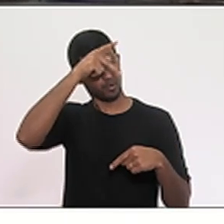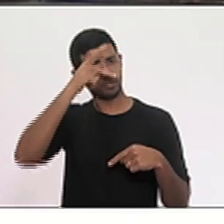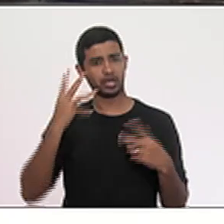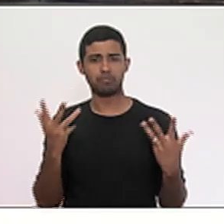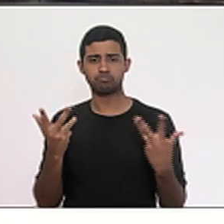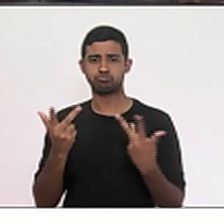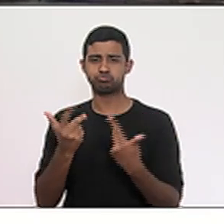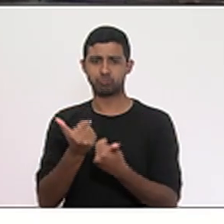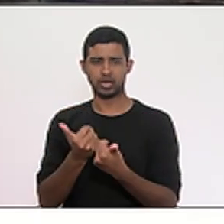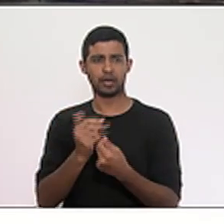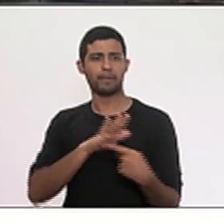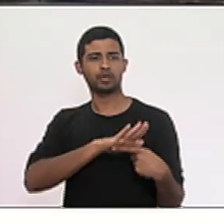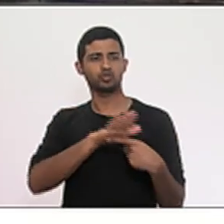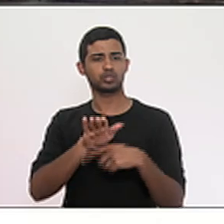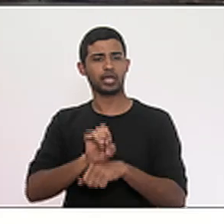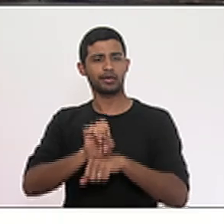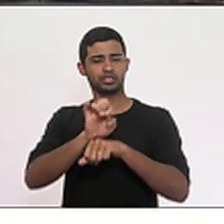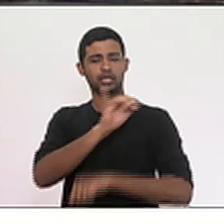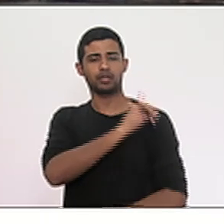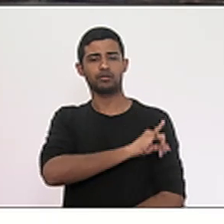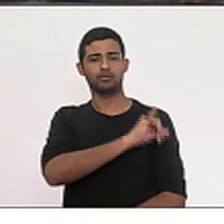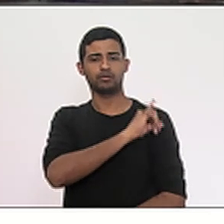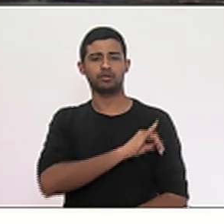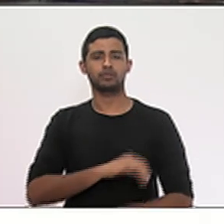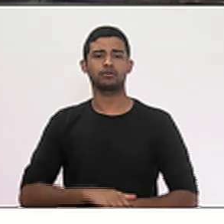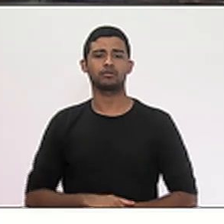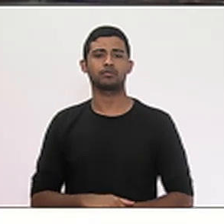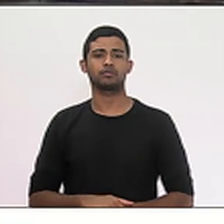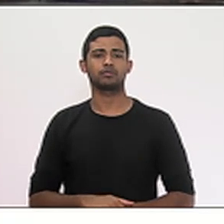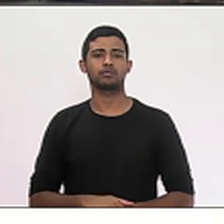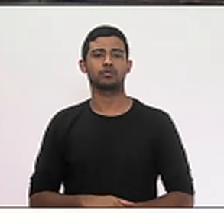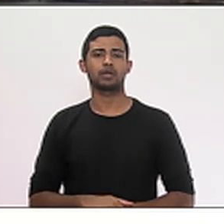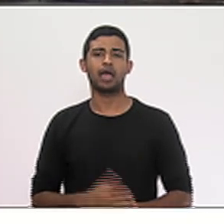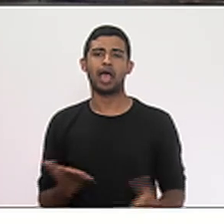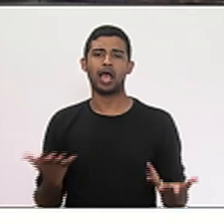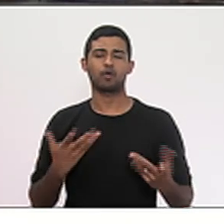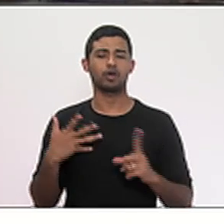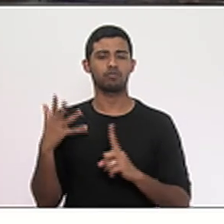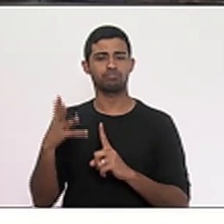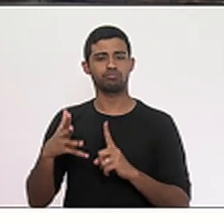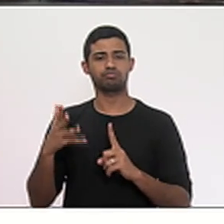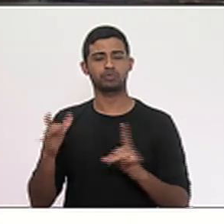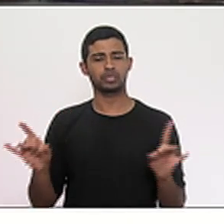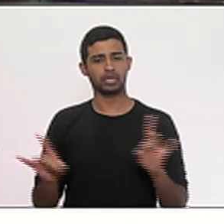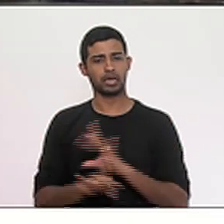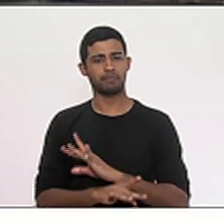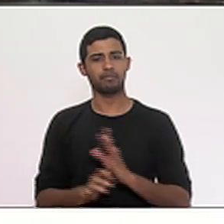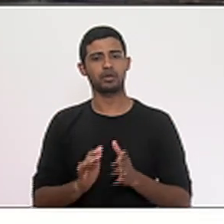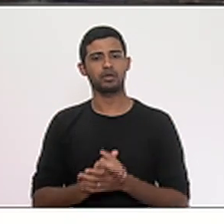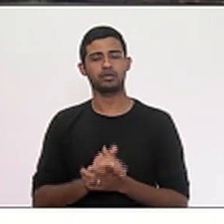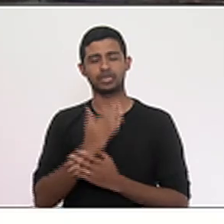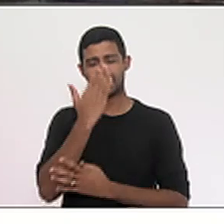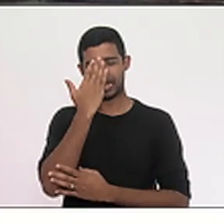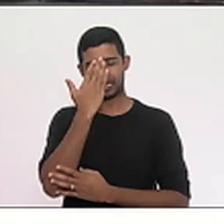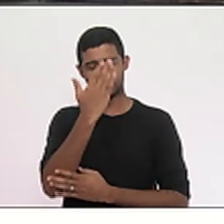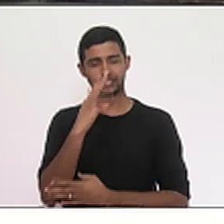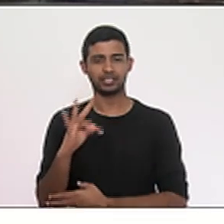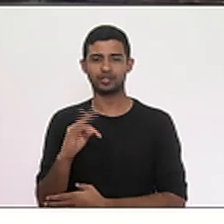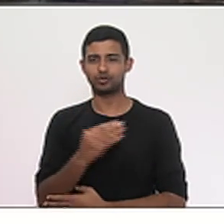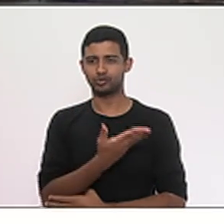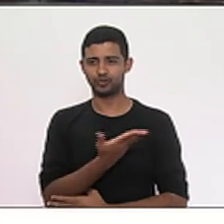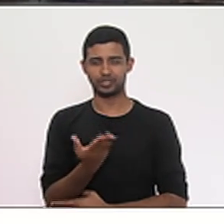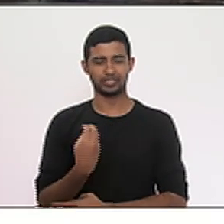qualidade para o Estado do Rio de Janeiro. Aí eu vou estar encerrando a minha fala aqui e agradecendo a todos